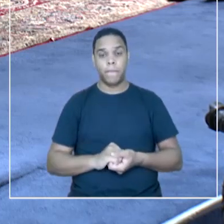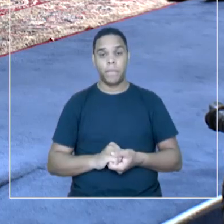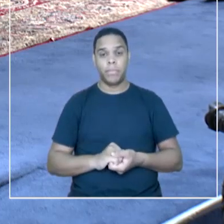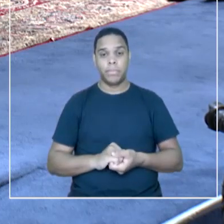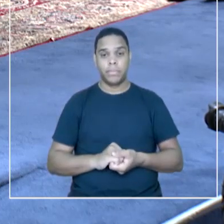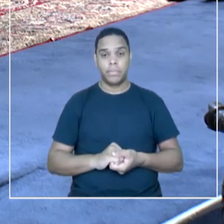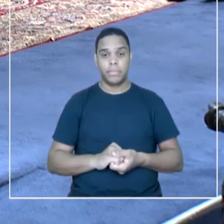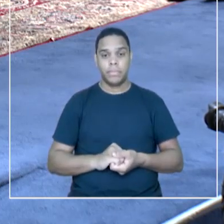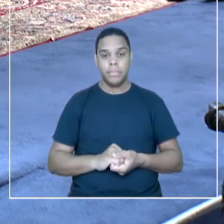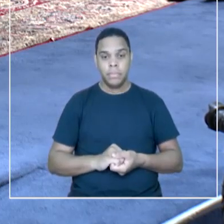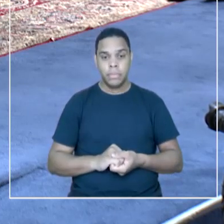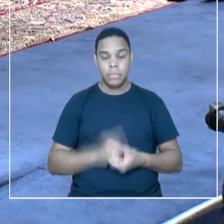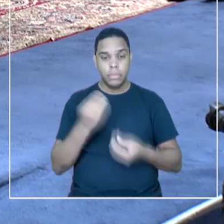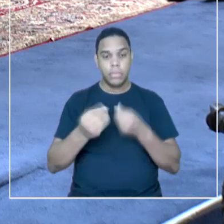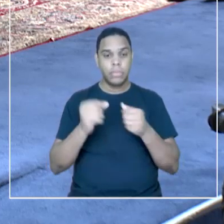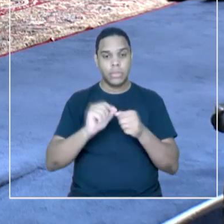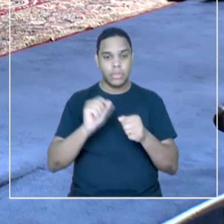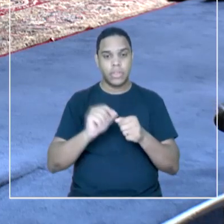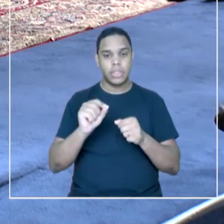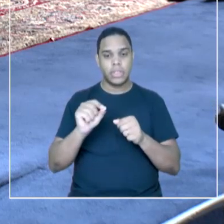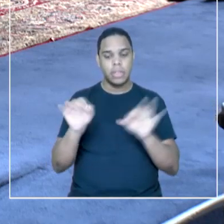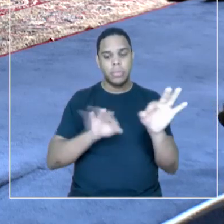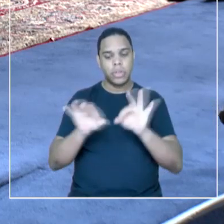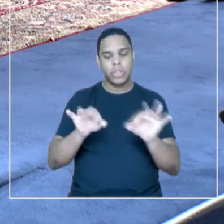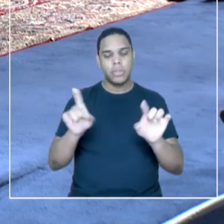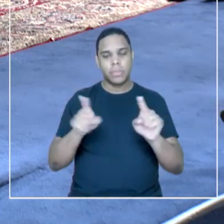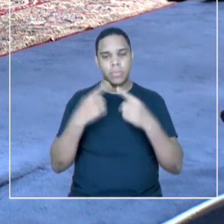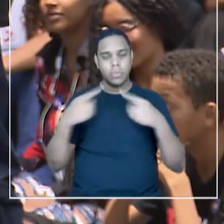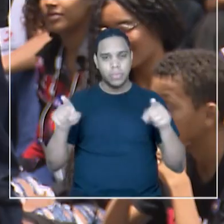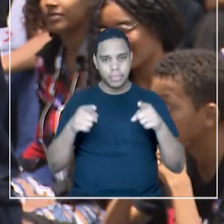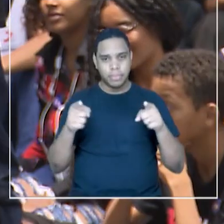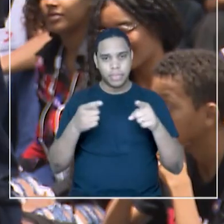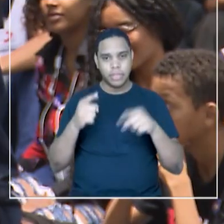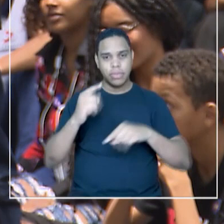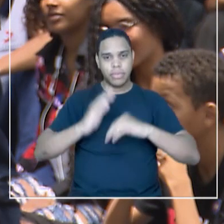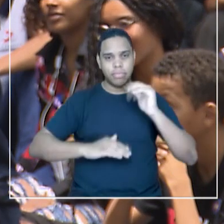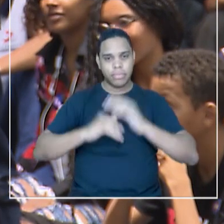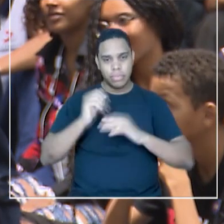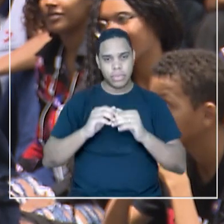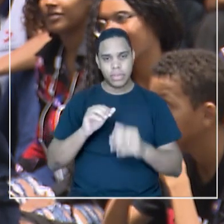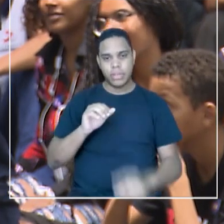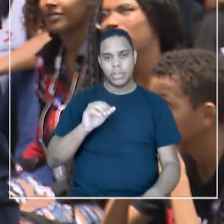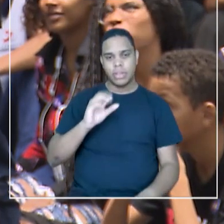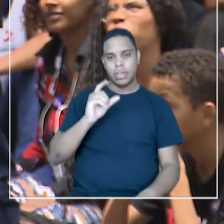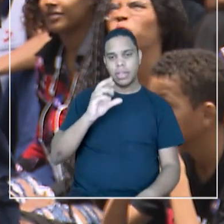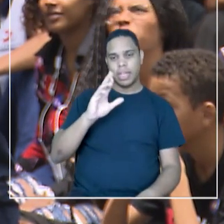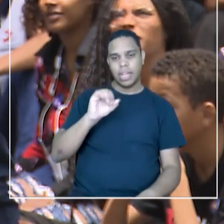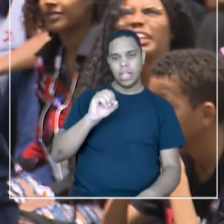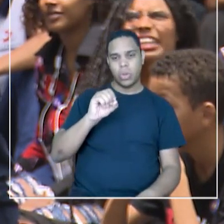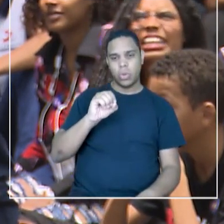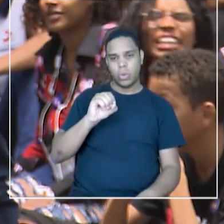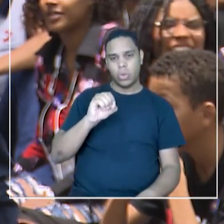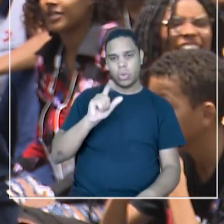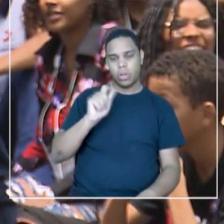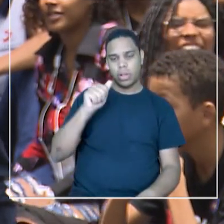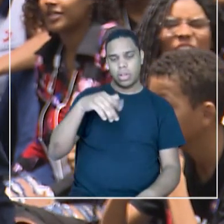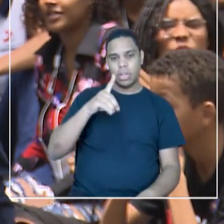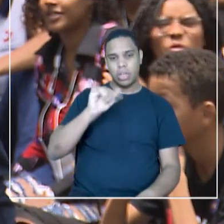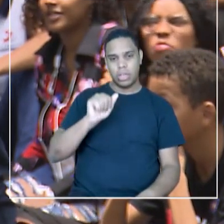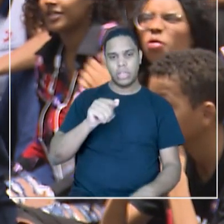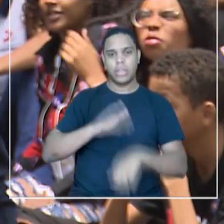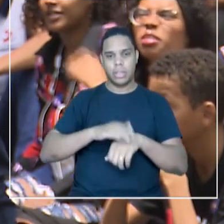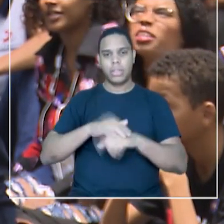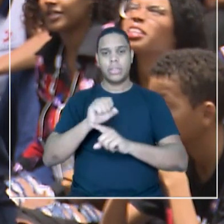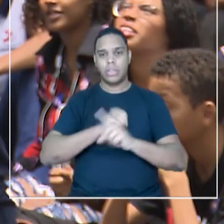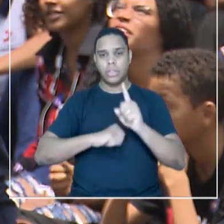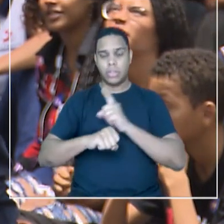como que foi o projeto lá da música que você produziu, da Cracolândia, que também foi um projeto, uma ação social que